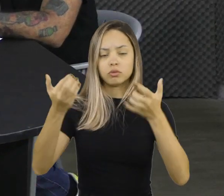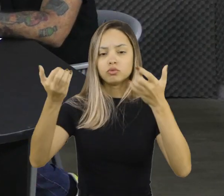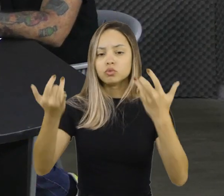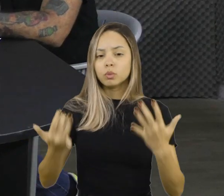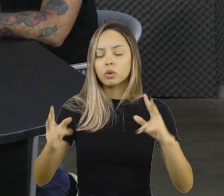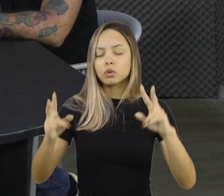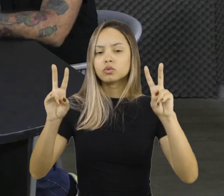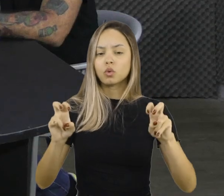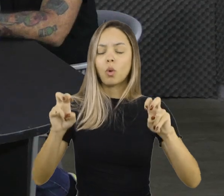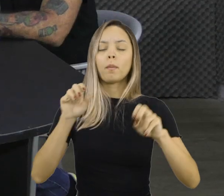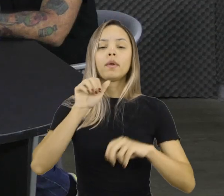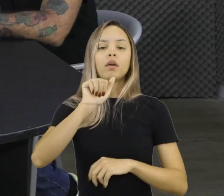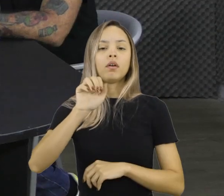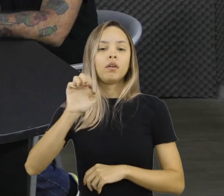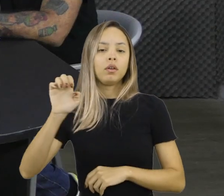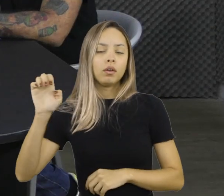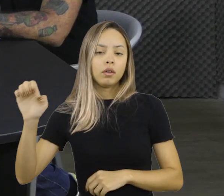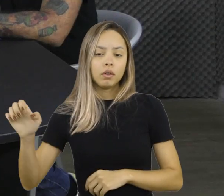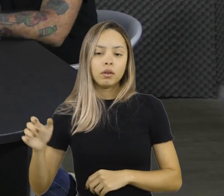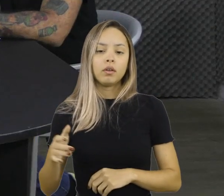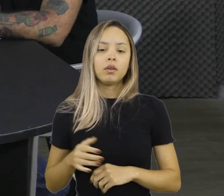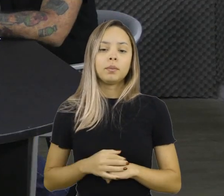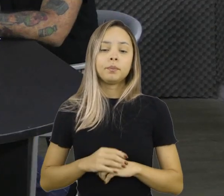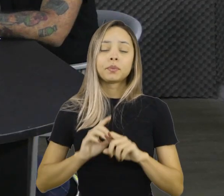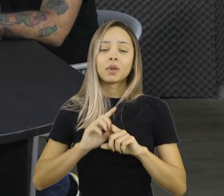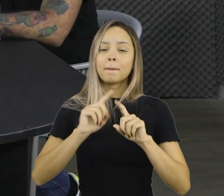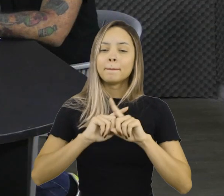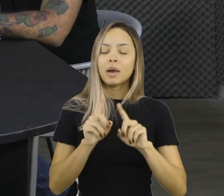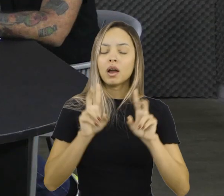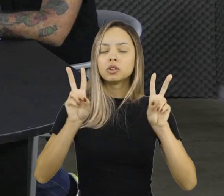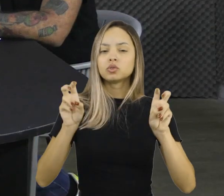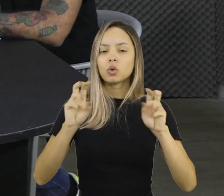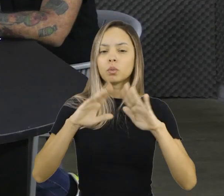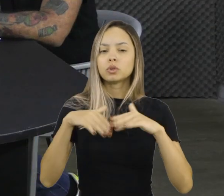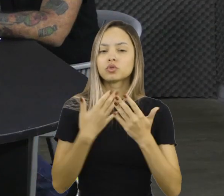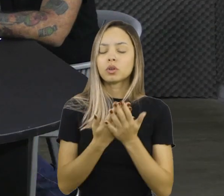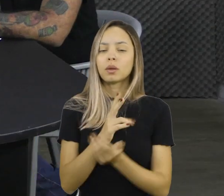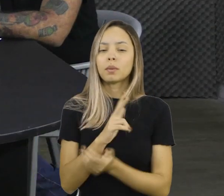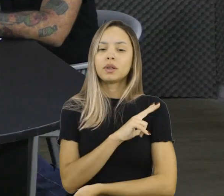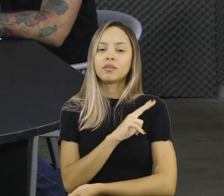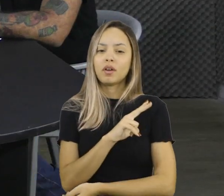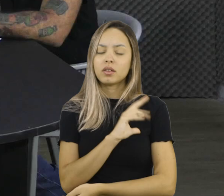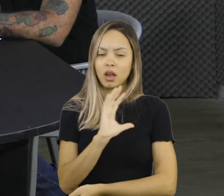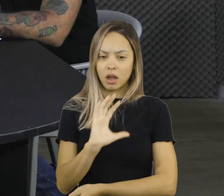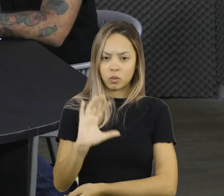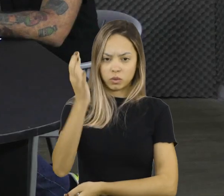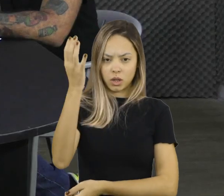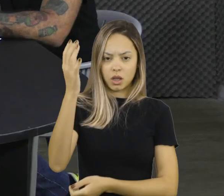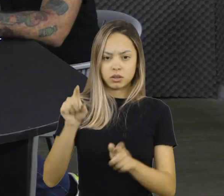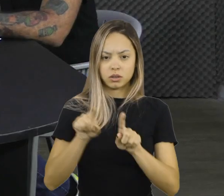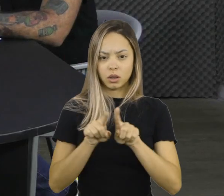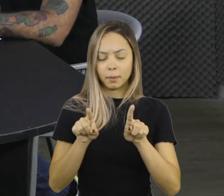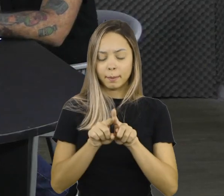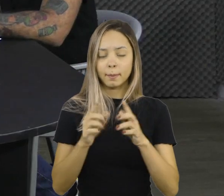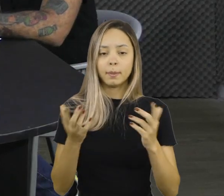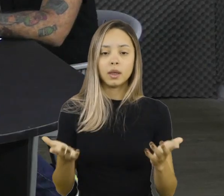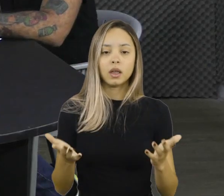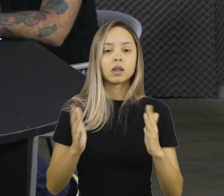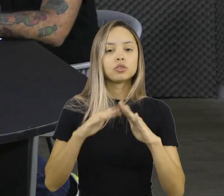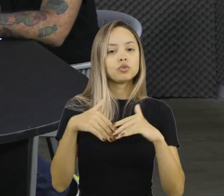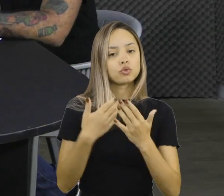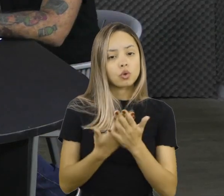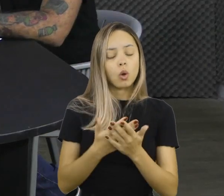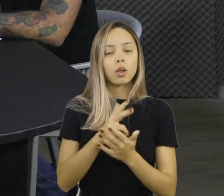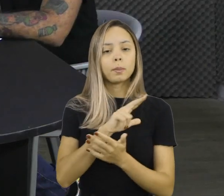sala de recursos eh mas em relação às escolas privadas isso acontece também as escolas privadas também